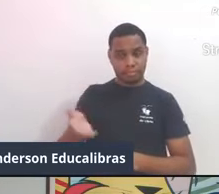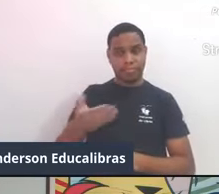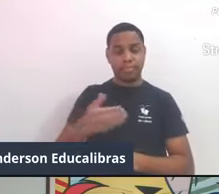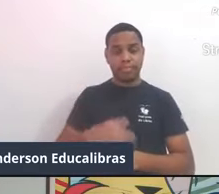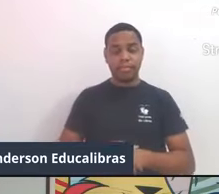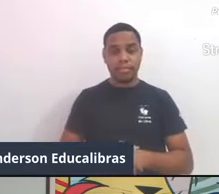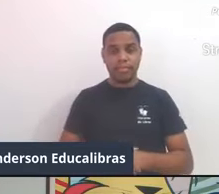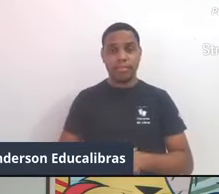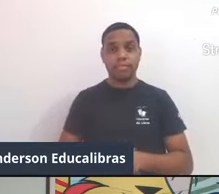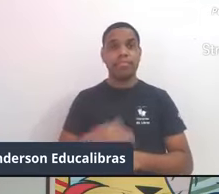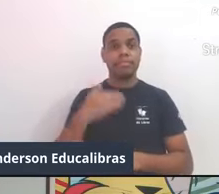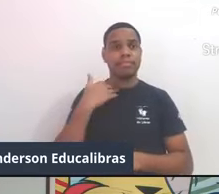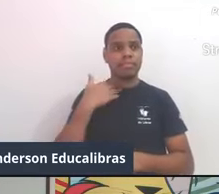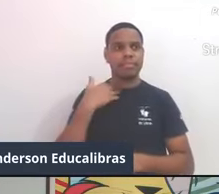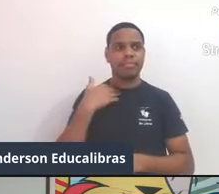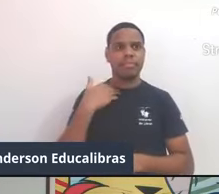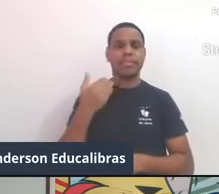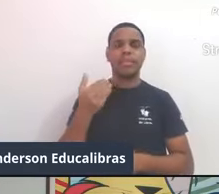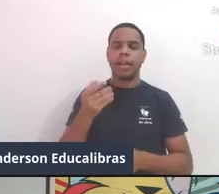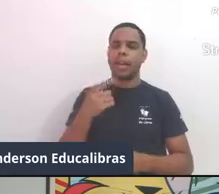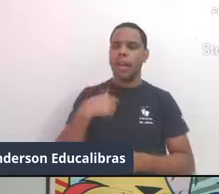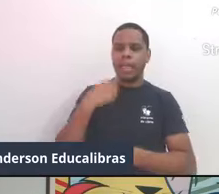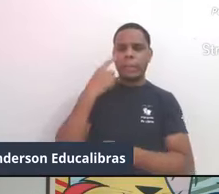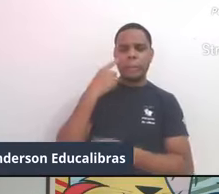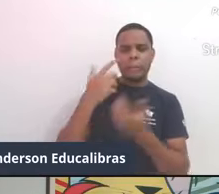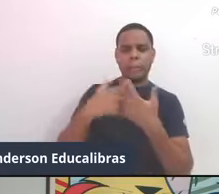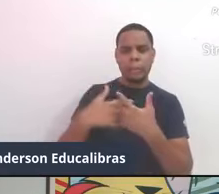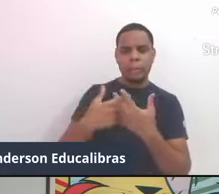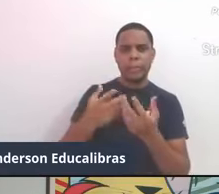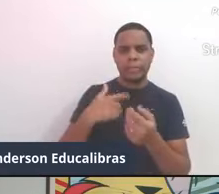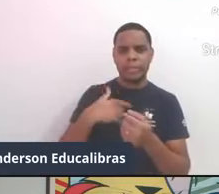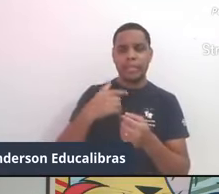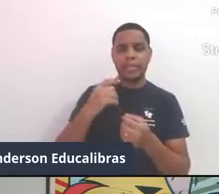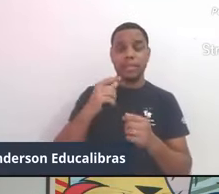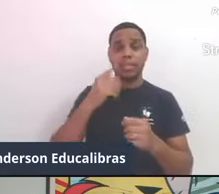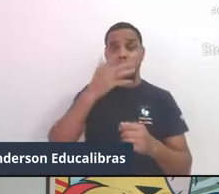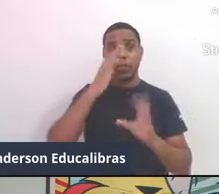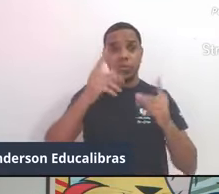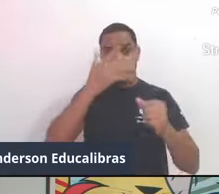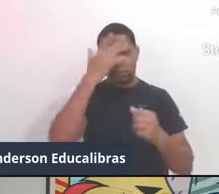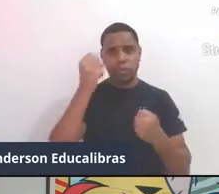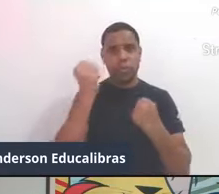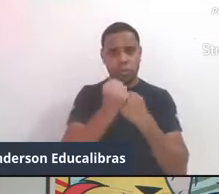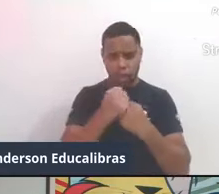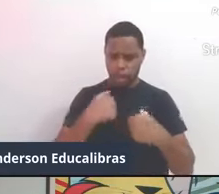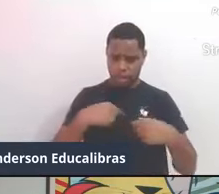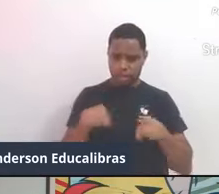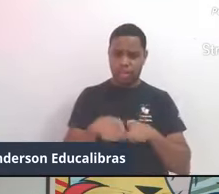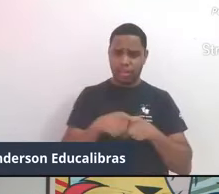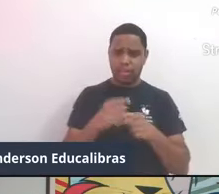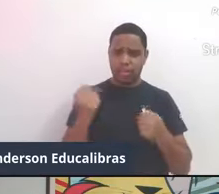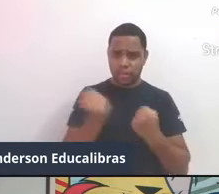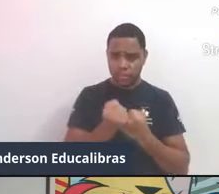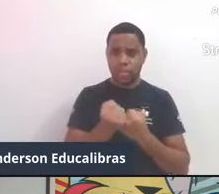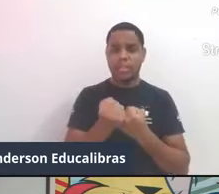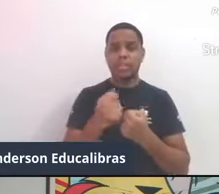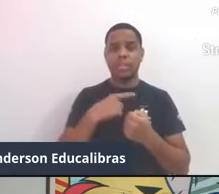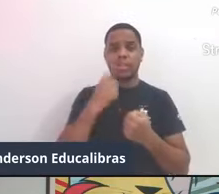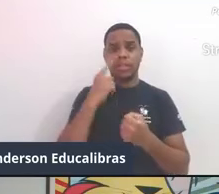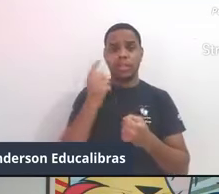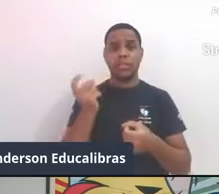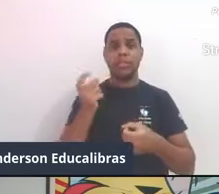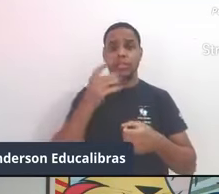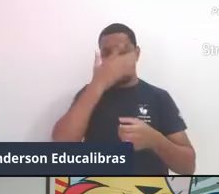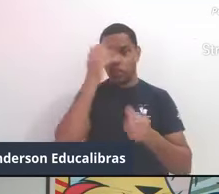meio paradoxal, por um lado, né? O ideal, todo mundo defende, obviamente que eu defendo, numa situação de normalidade, todo